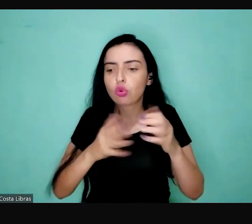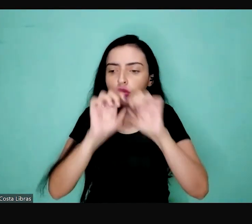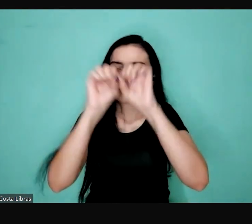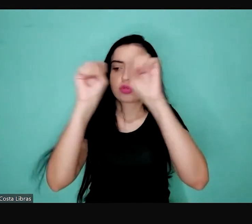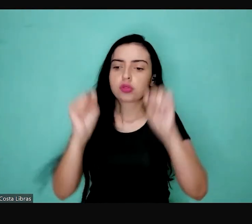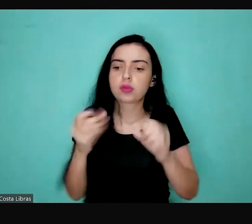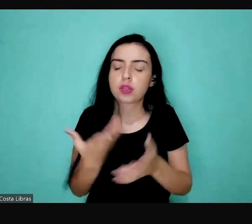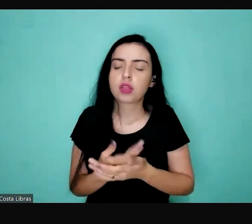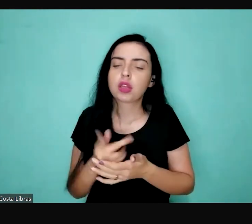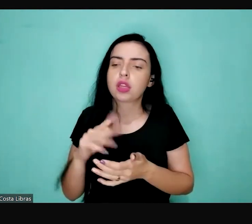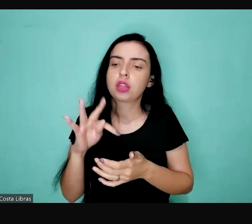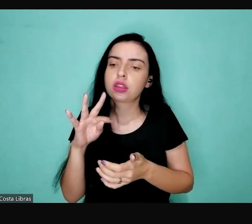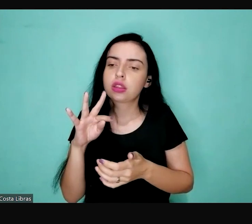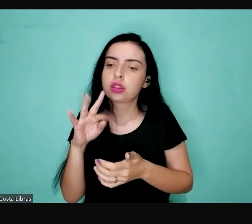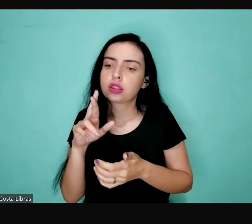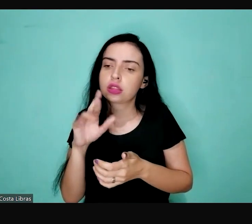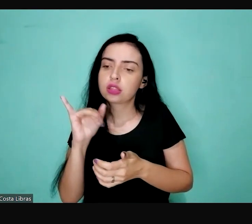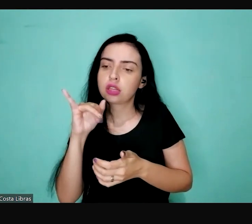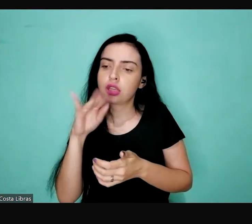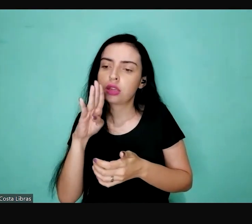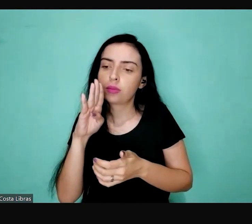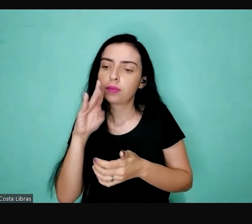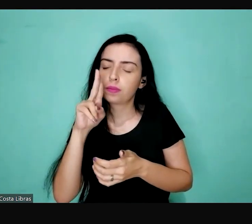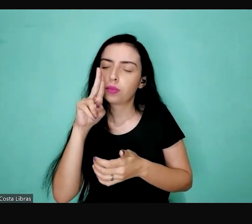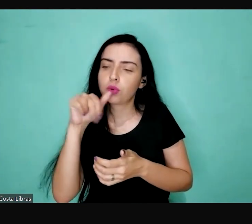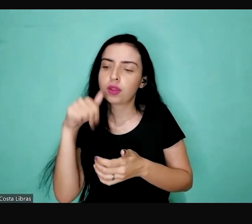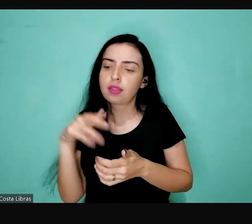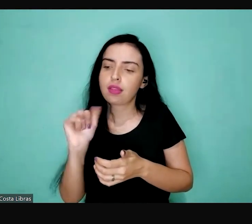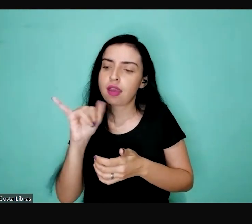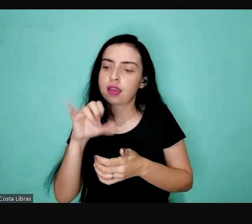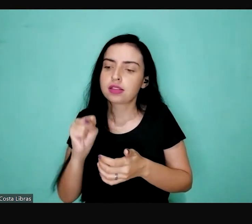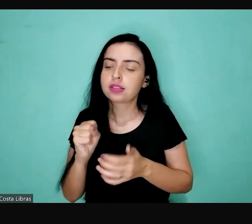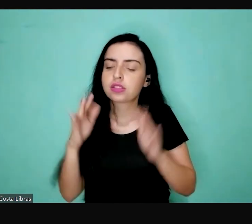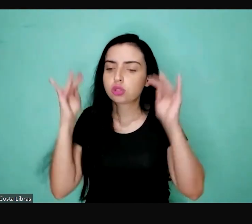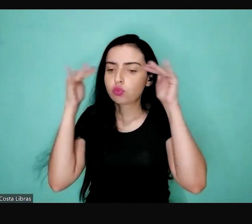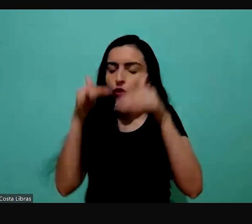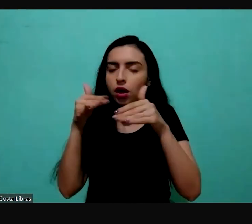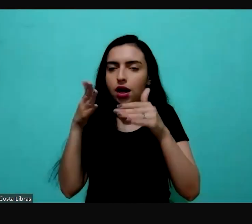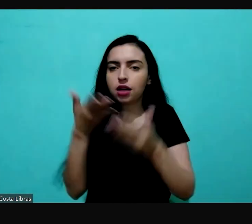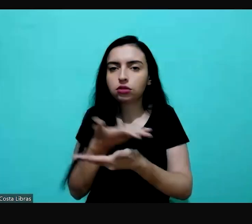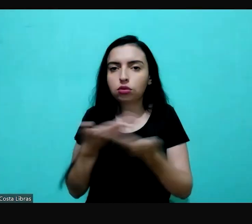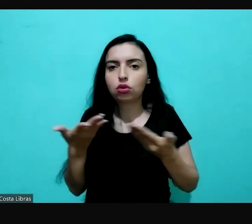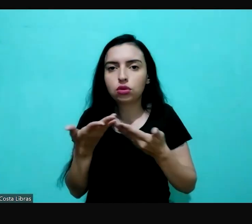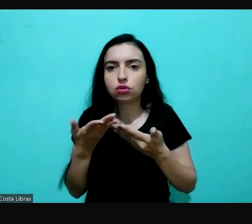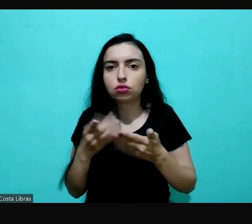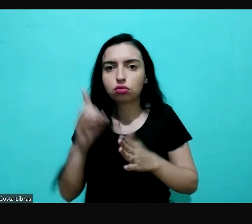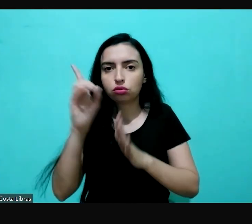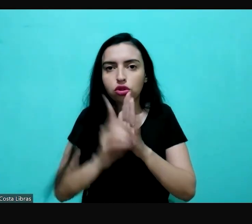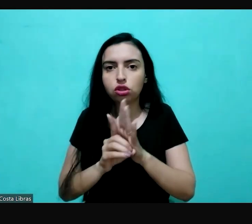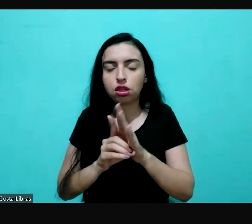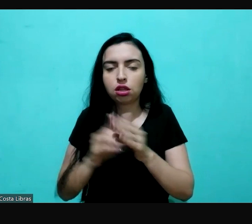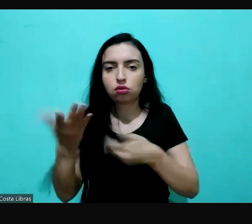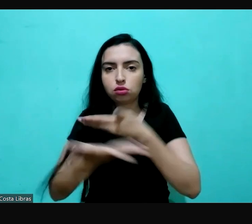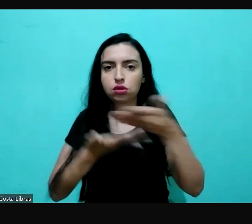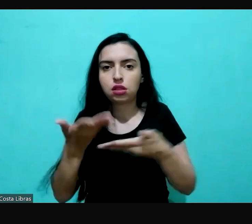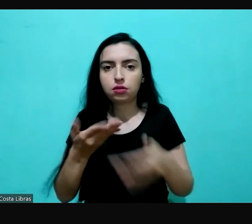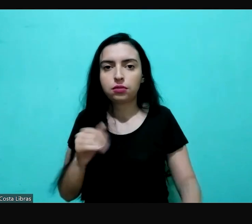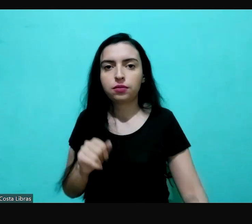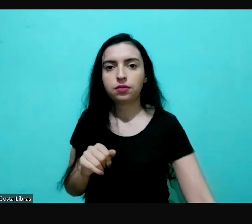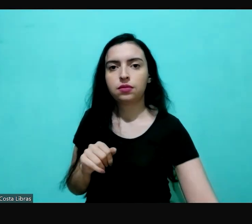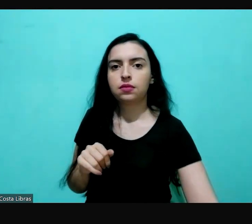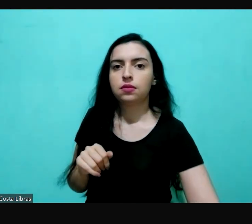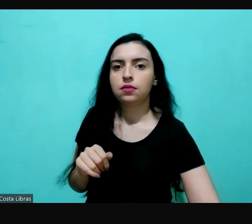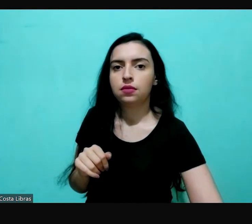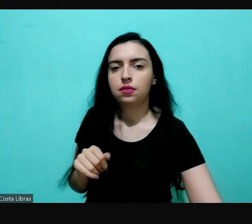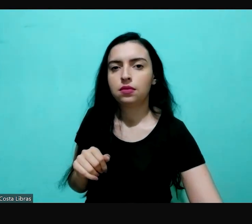que é o processo coletivo estrutural, especificamente direcionado, no nosso caso, aos direitos sociais, né. Agora, recentemente, o